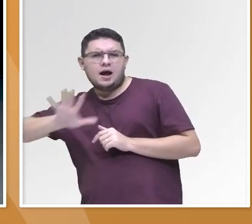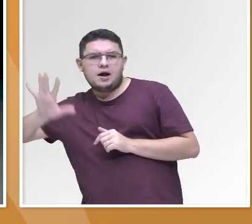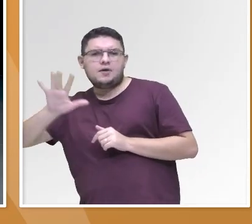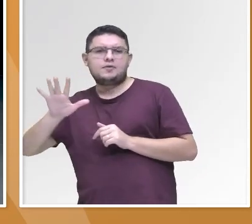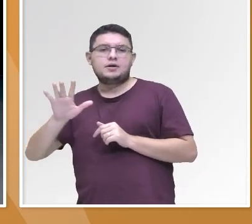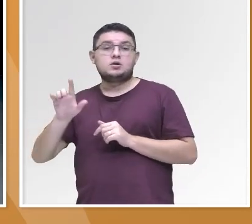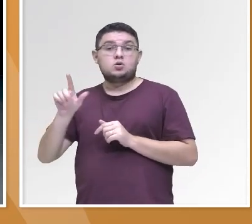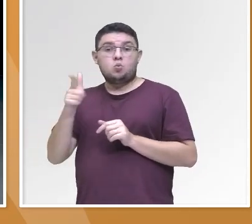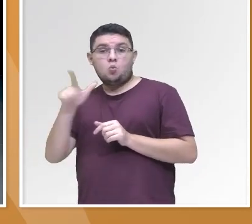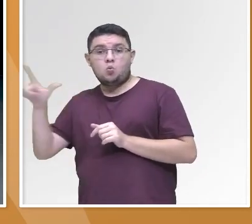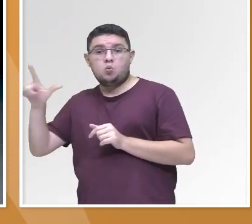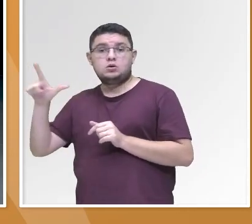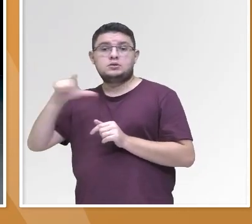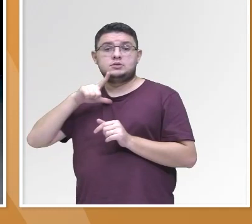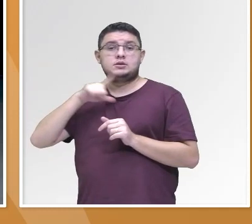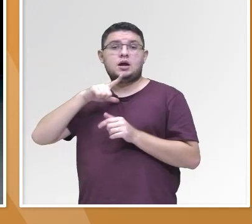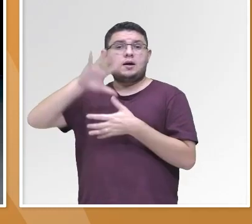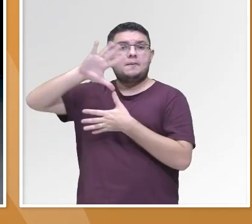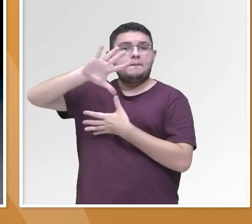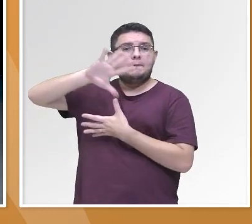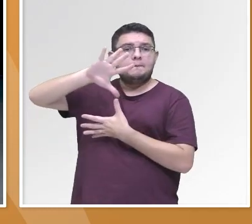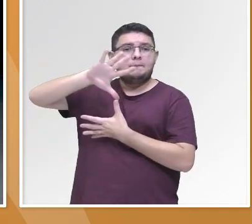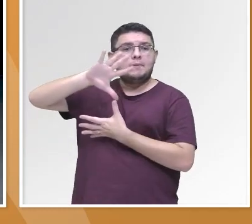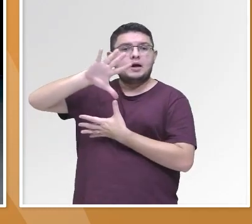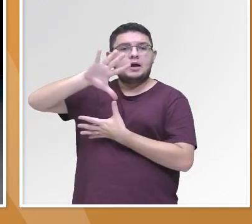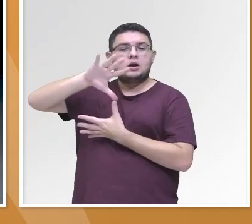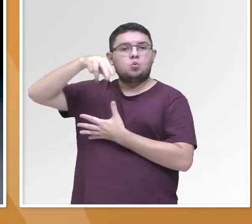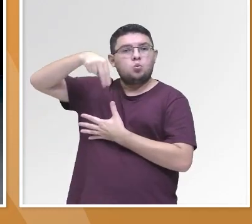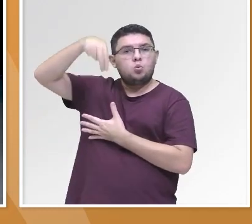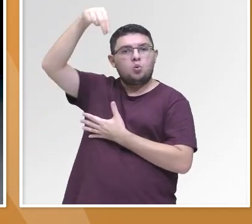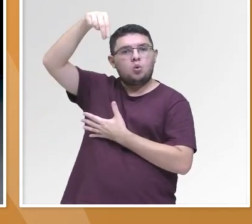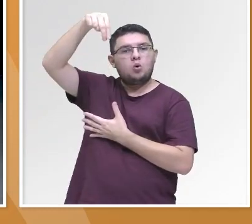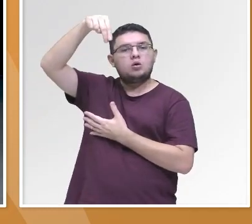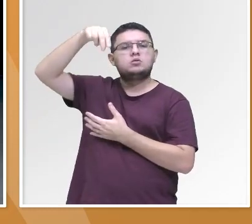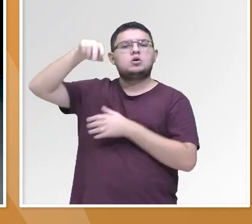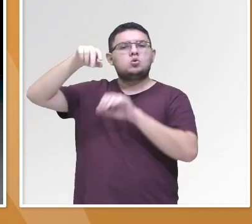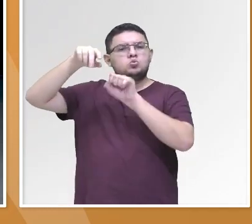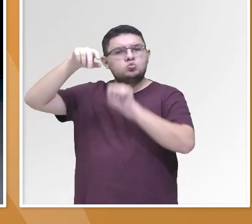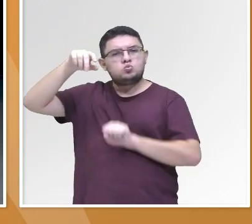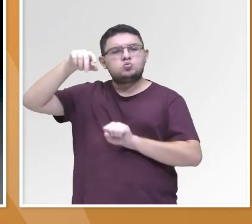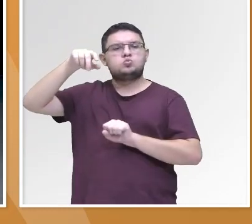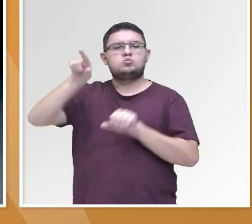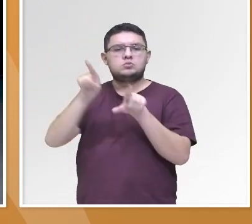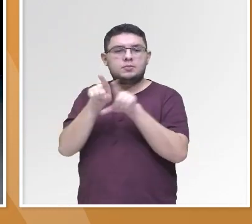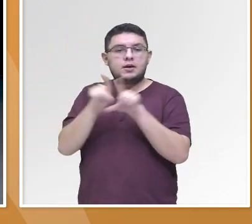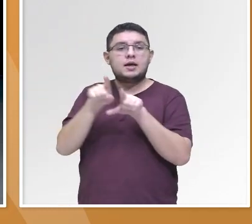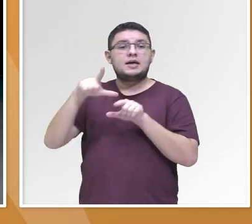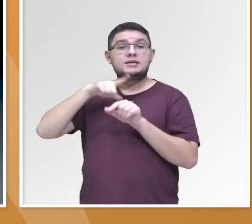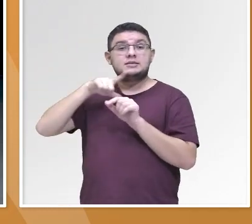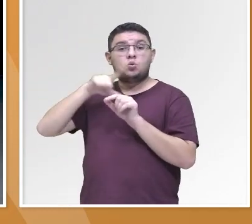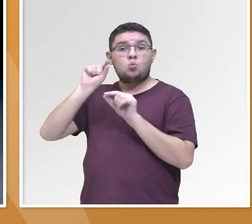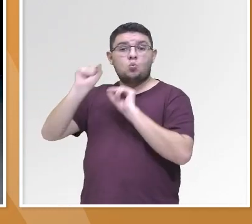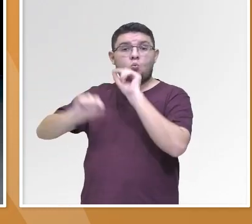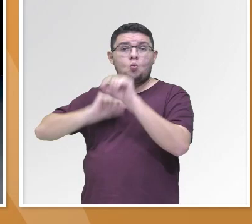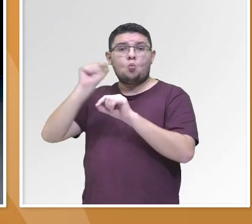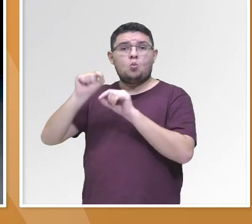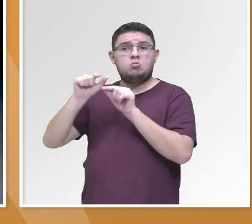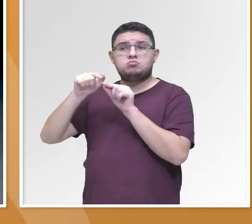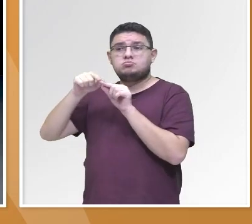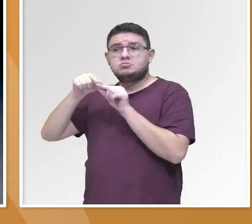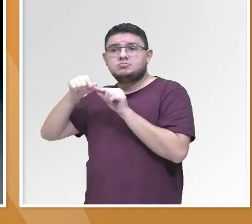tanto América do Norte, Central e Sul. Então, nesse momento, vai se estabelecer uma rota aí, ó, ligando os